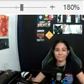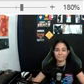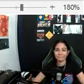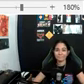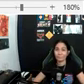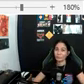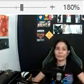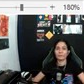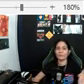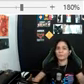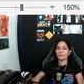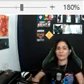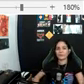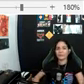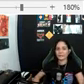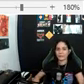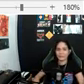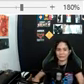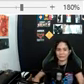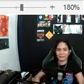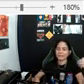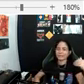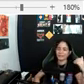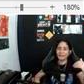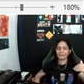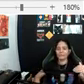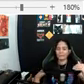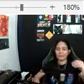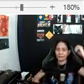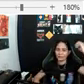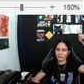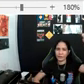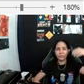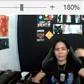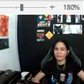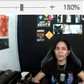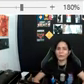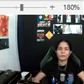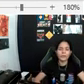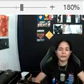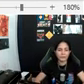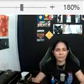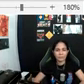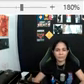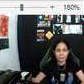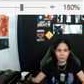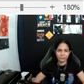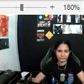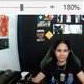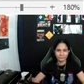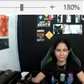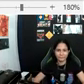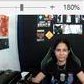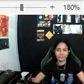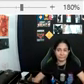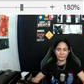Hein? Porque naturalmente a criança vai crescer. Né? Se ela tá com 5 anos, ela chegar com 15, lógico que ela não vai ter a mesma